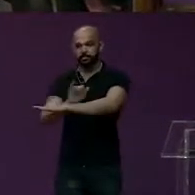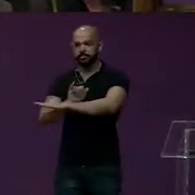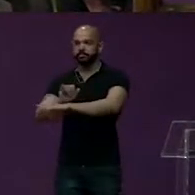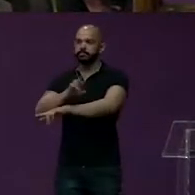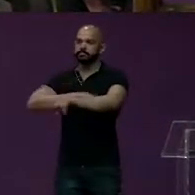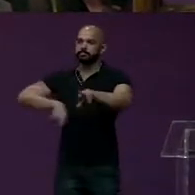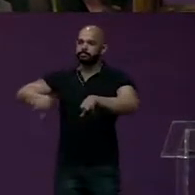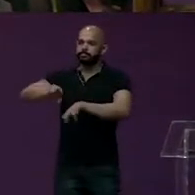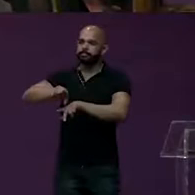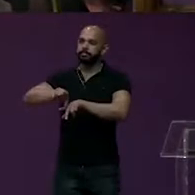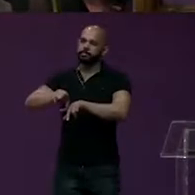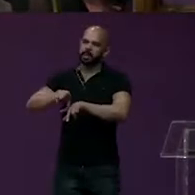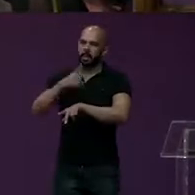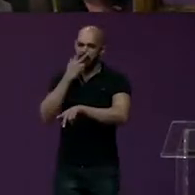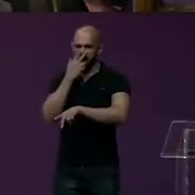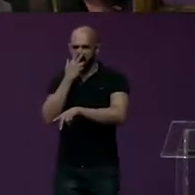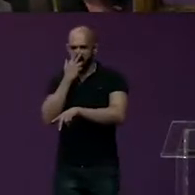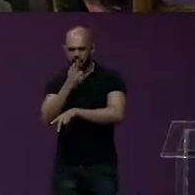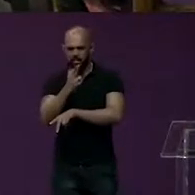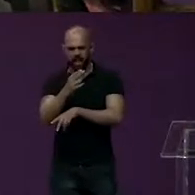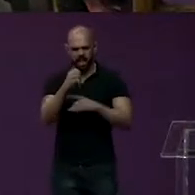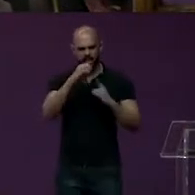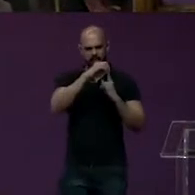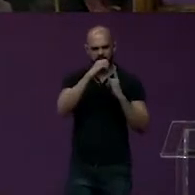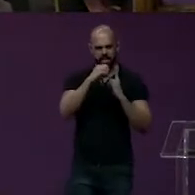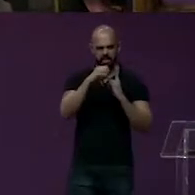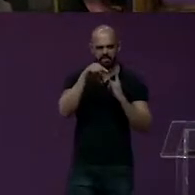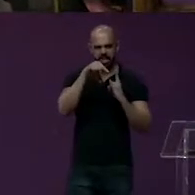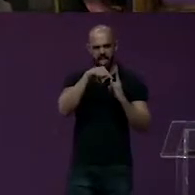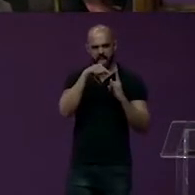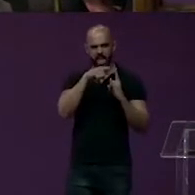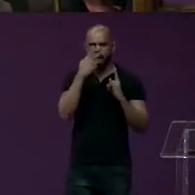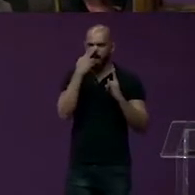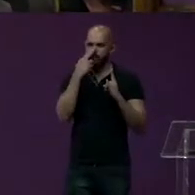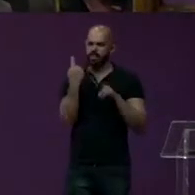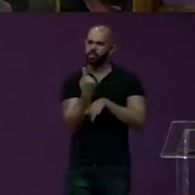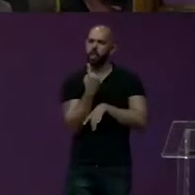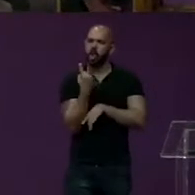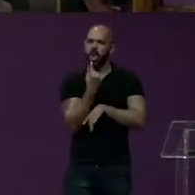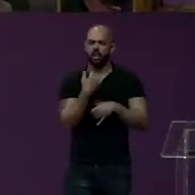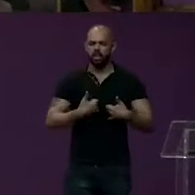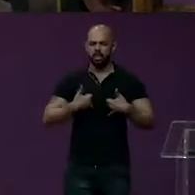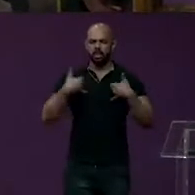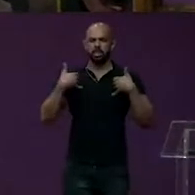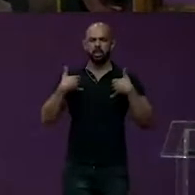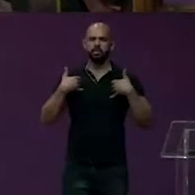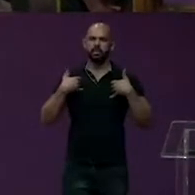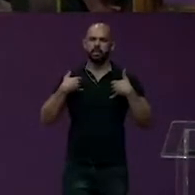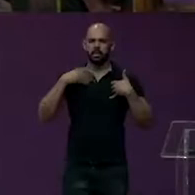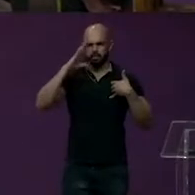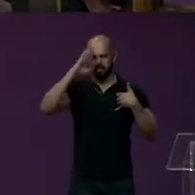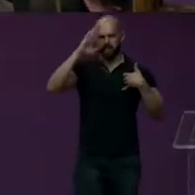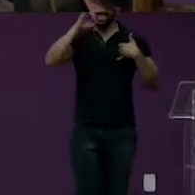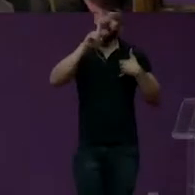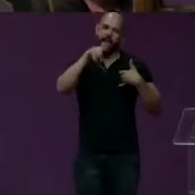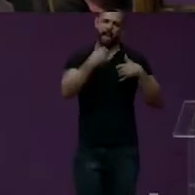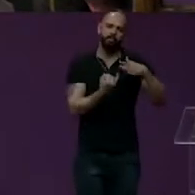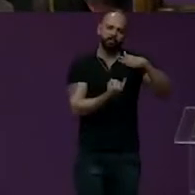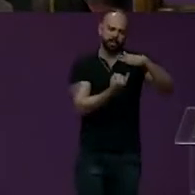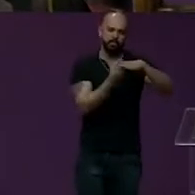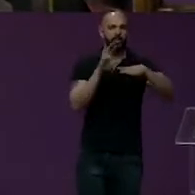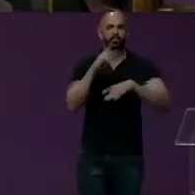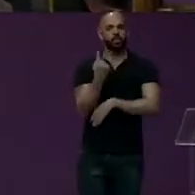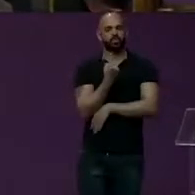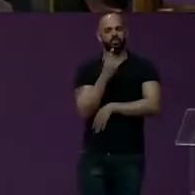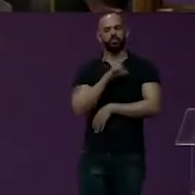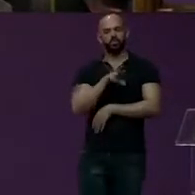são, de maneira alguma, colocar a Fiocruz como uma ilha de excelência. A Fiocruz é uma instituição de excelência, mas não é uma